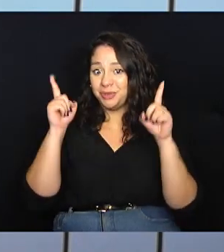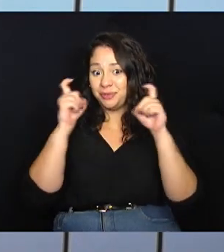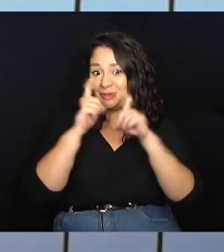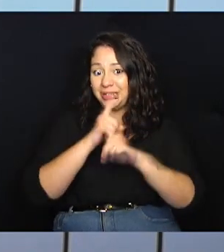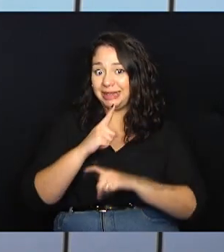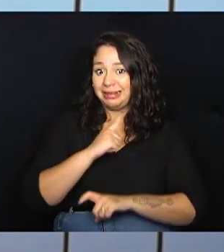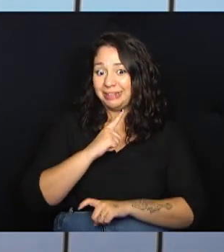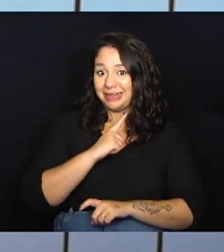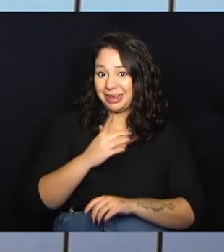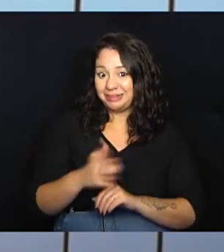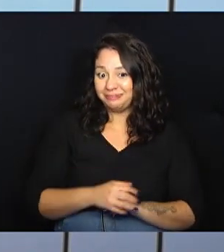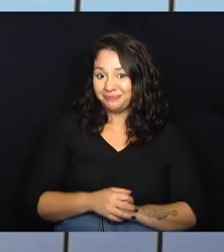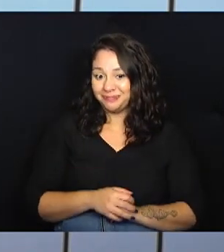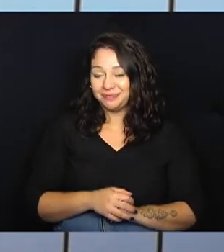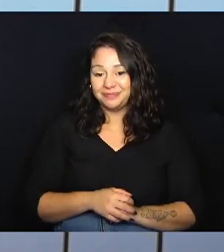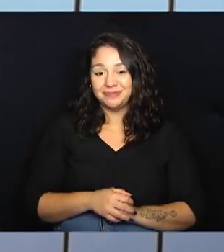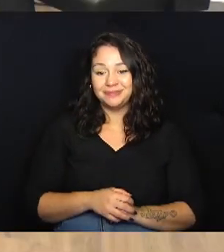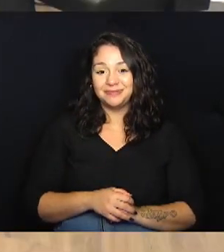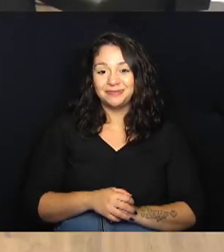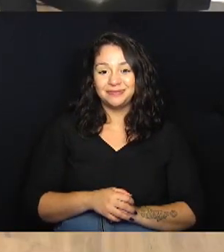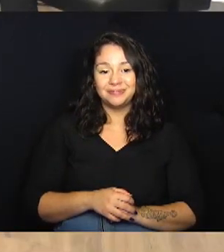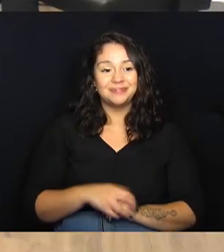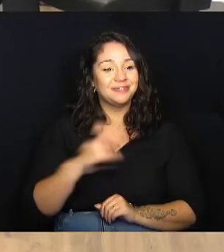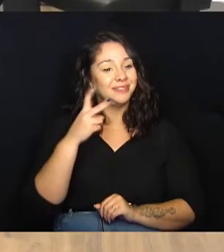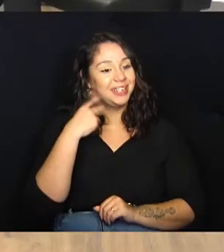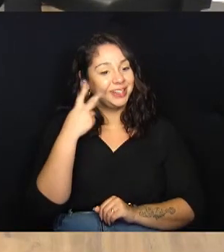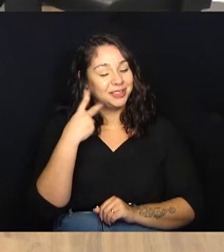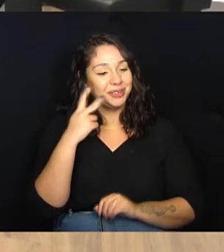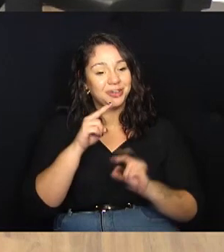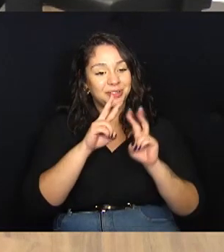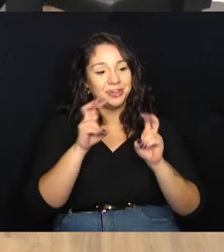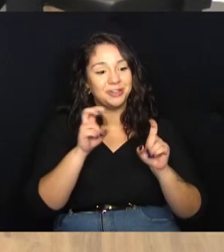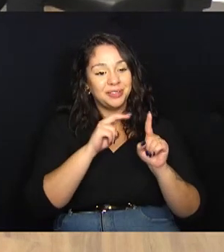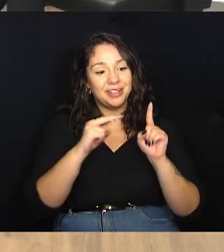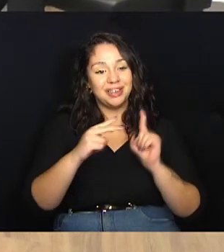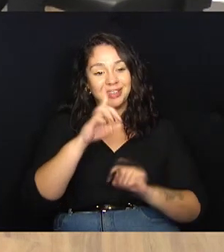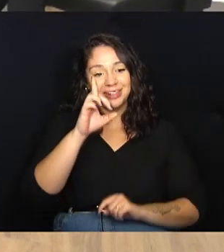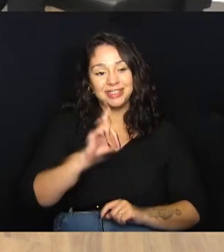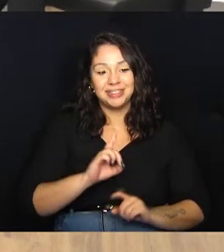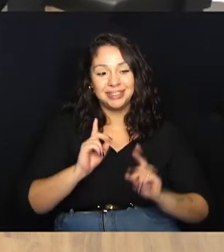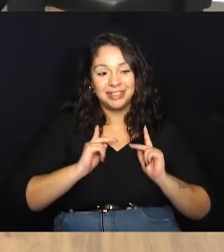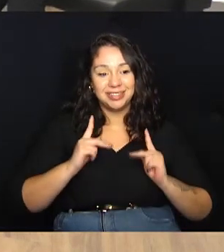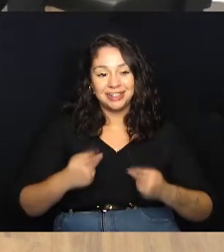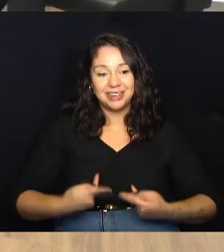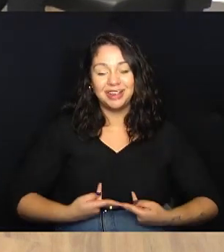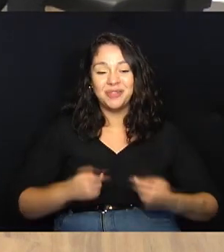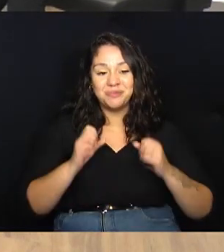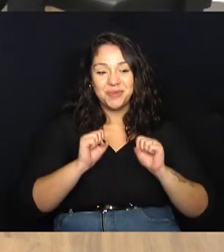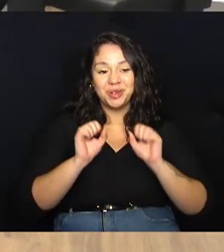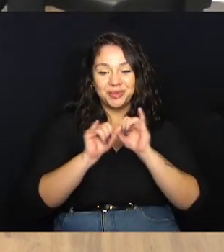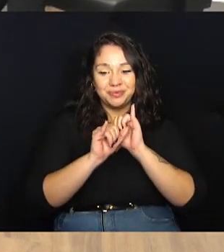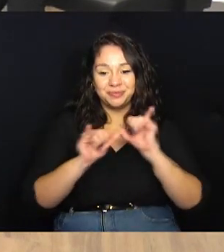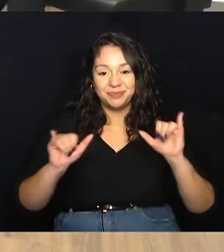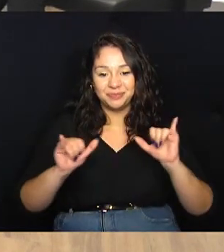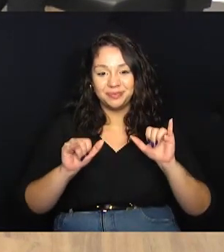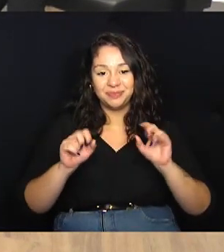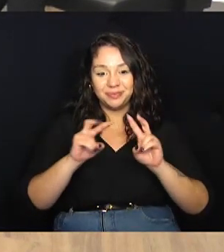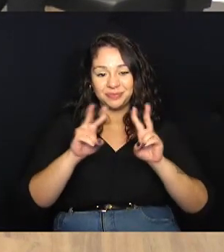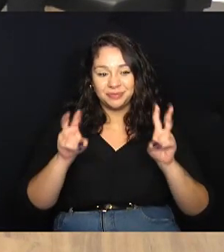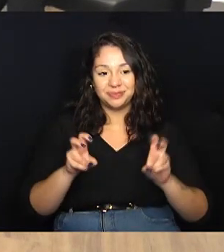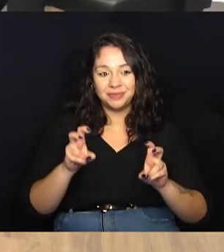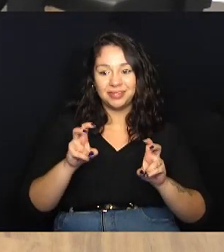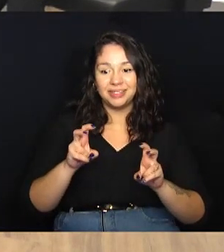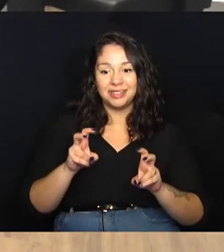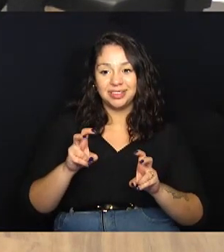enfrentar, né? Vereadora, do ponto de vista de direitos humanos, o que a senhora pode dizer aí dessa